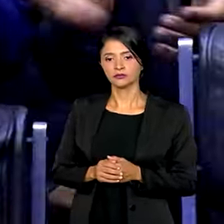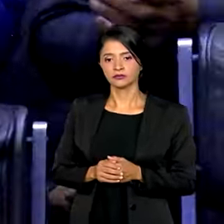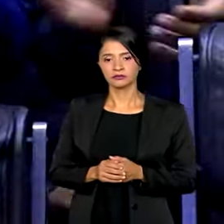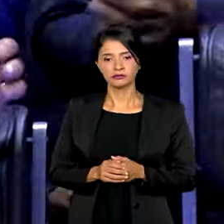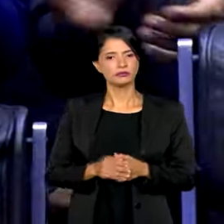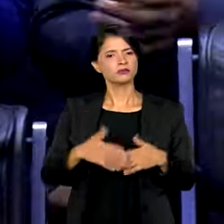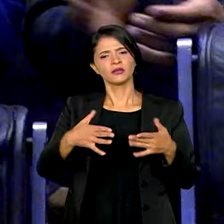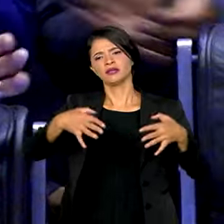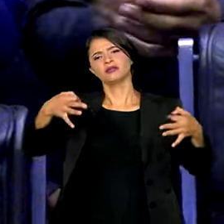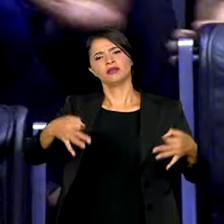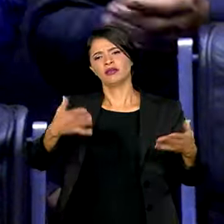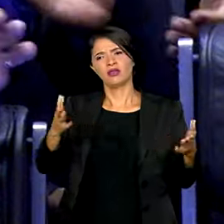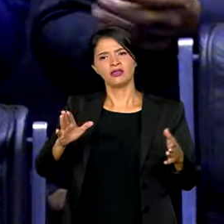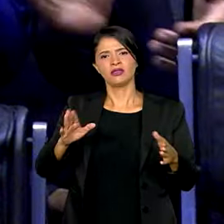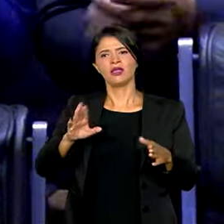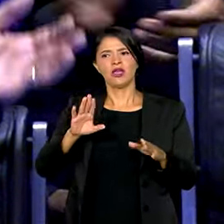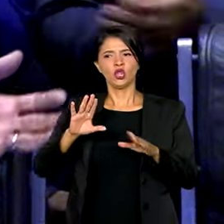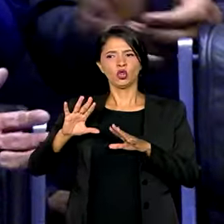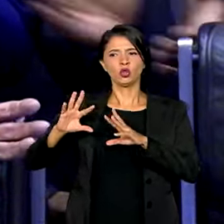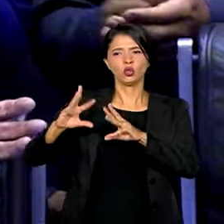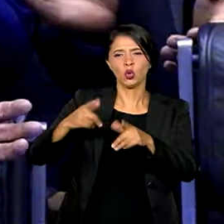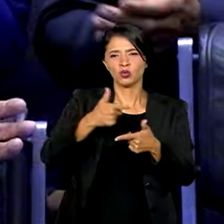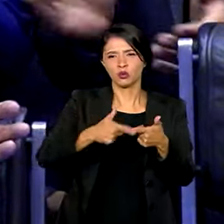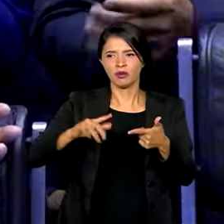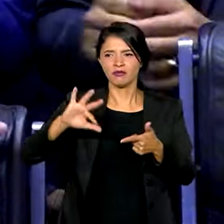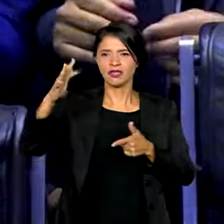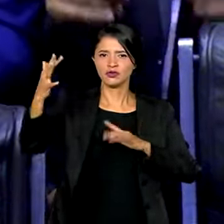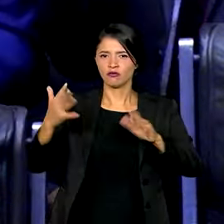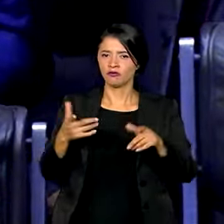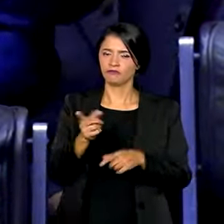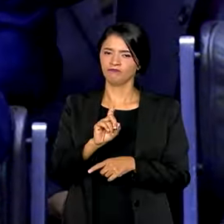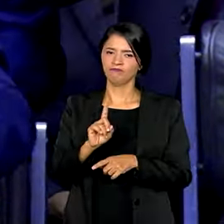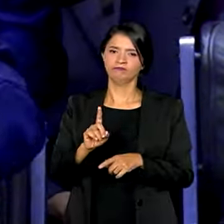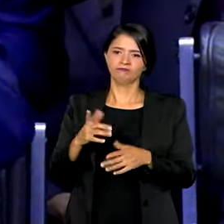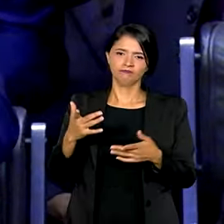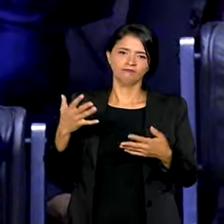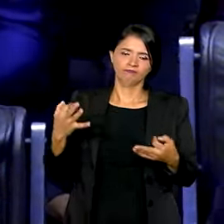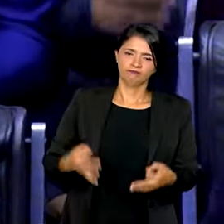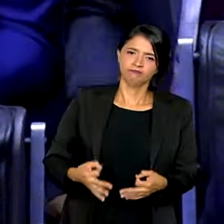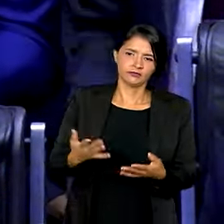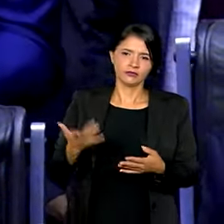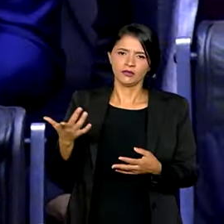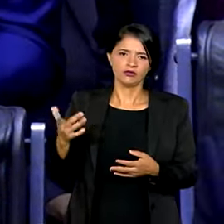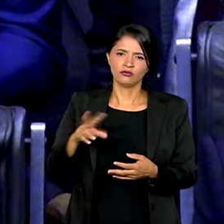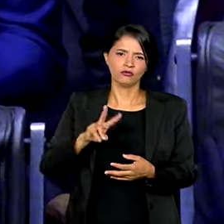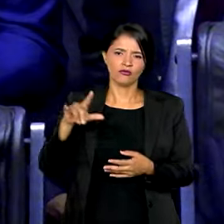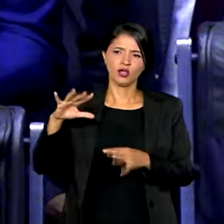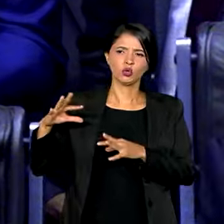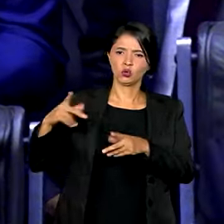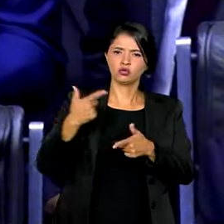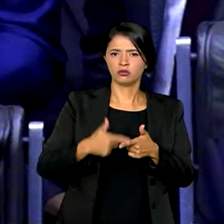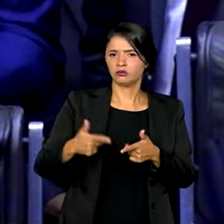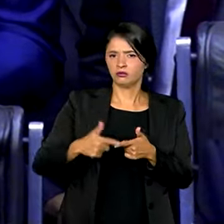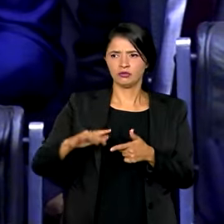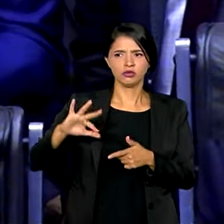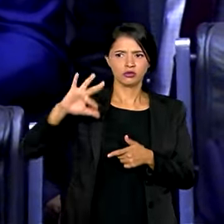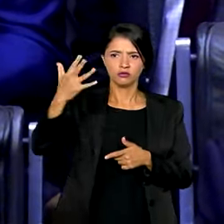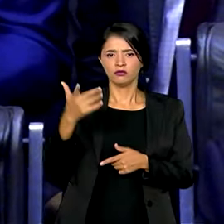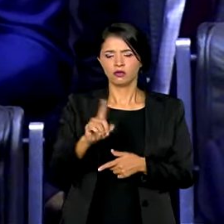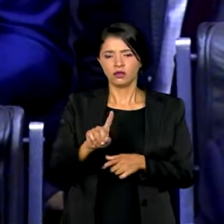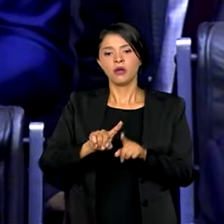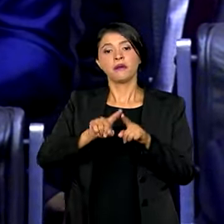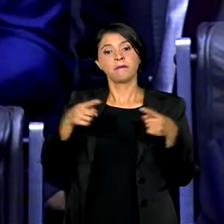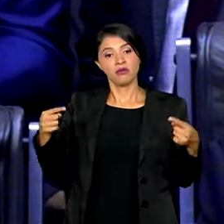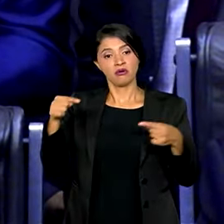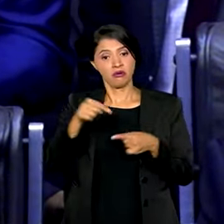Ela certamente não vai resolver todos os problemas. Certamente ela não vai resolver todos os problemas. Mas